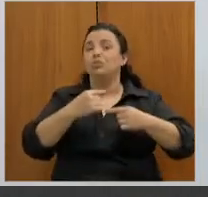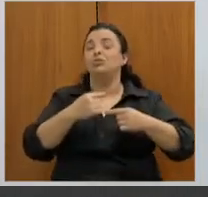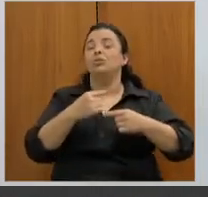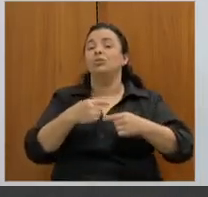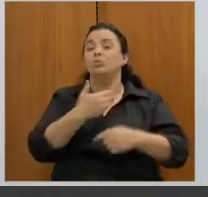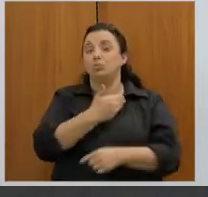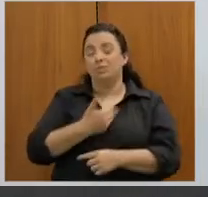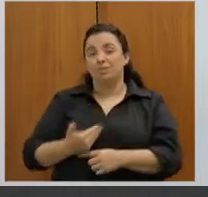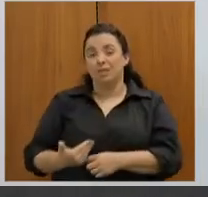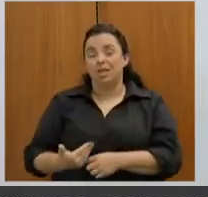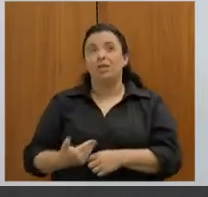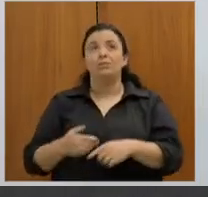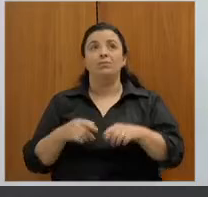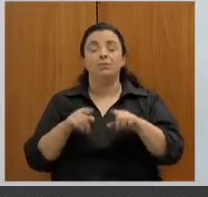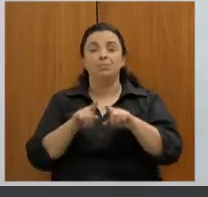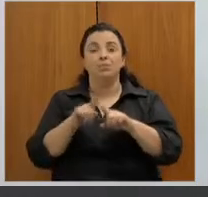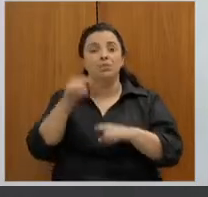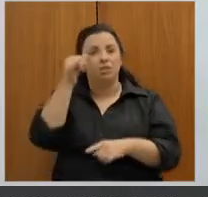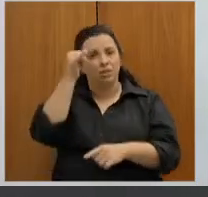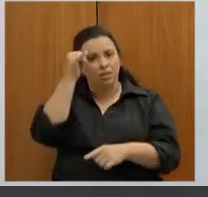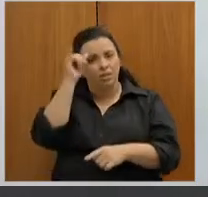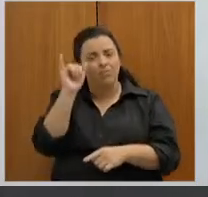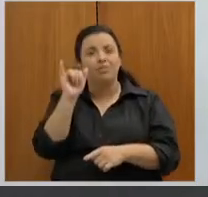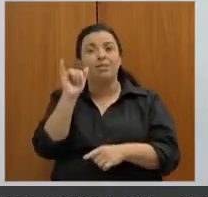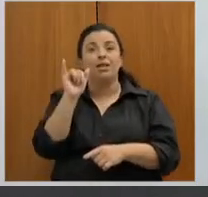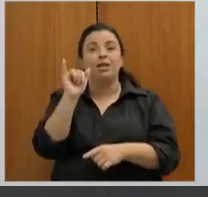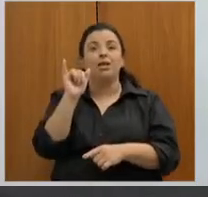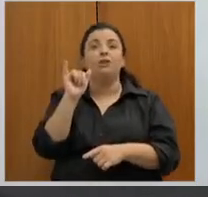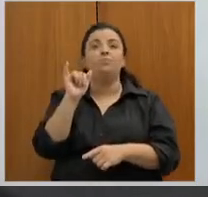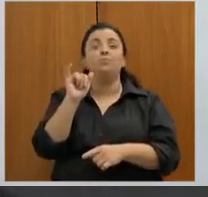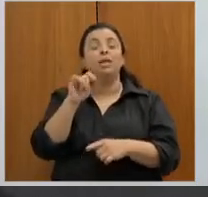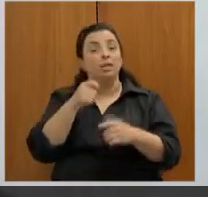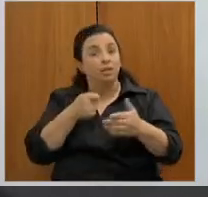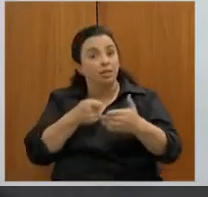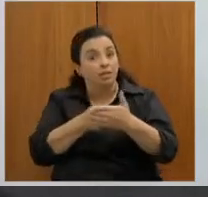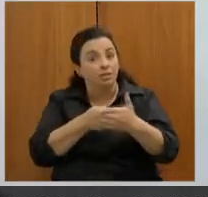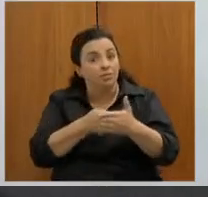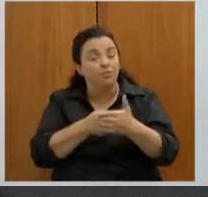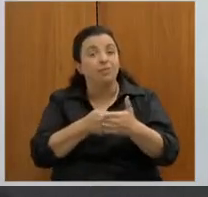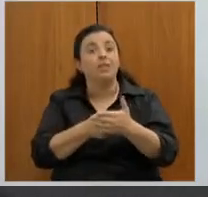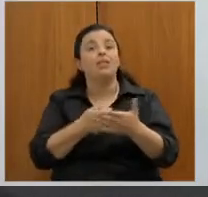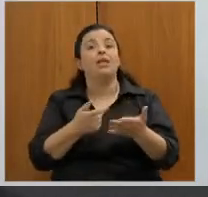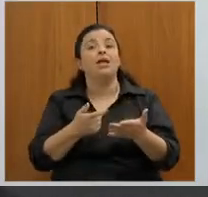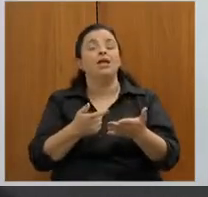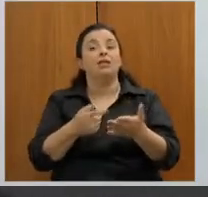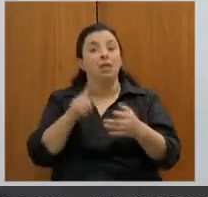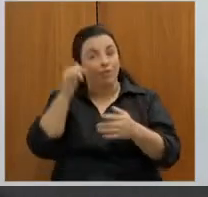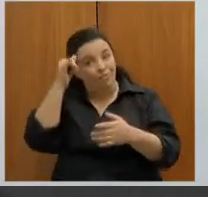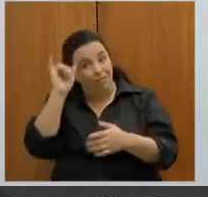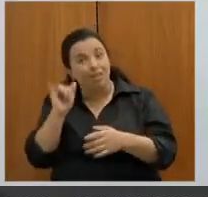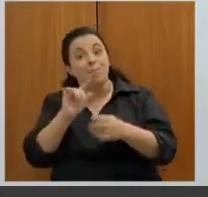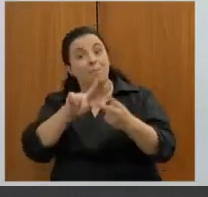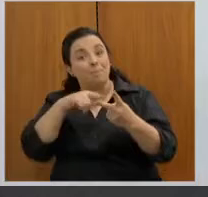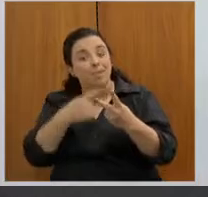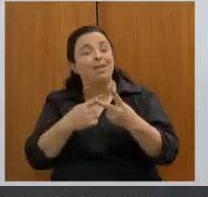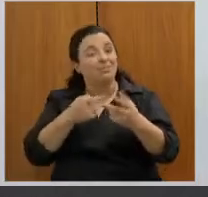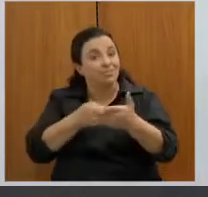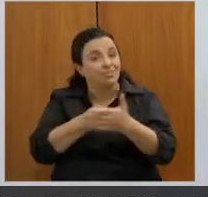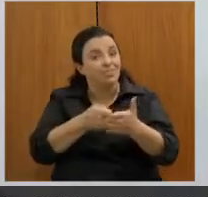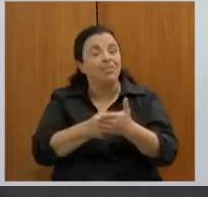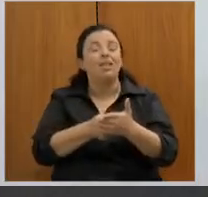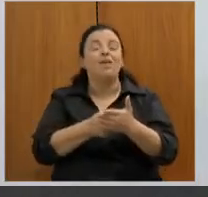de prevenção e enfrentamento à violência contra as mulheres primeiramente eu gostaria de